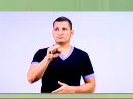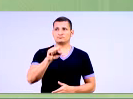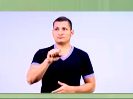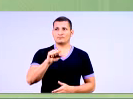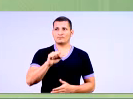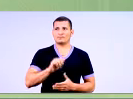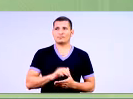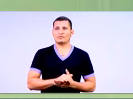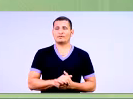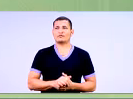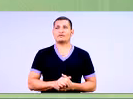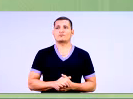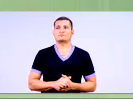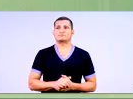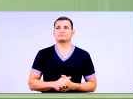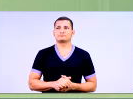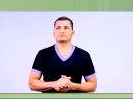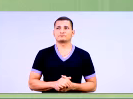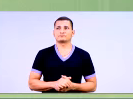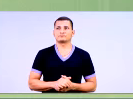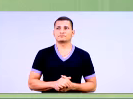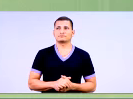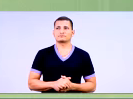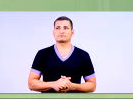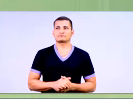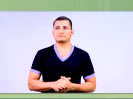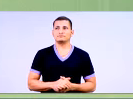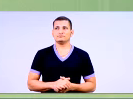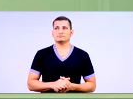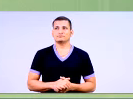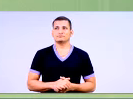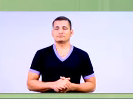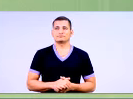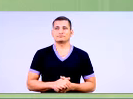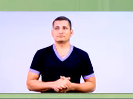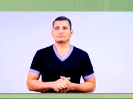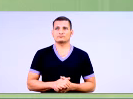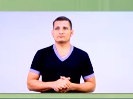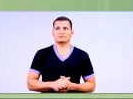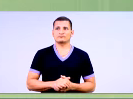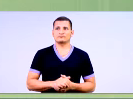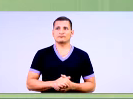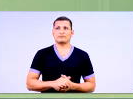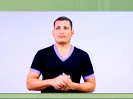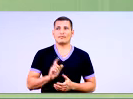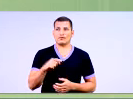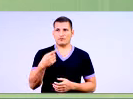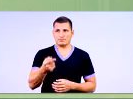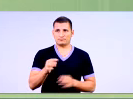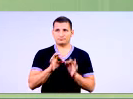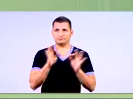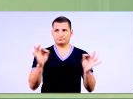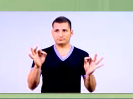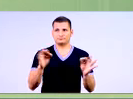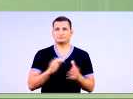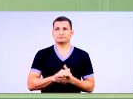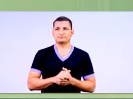Sleep early, né? Não vou escrever a palavra, vocês já sabem. Próxima frase, sujeito,